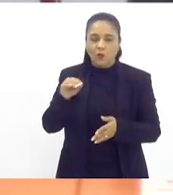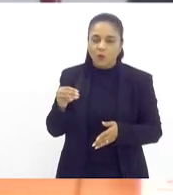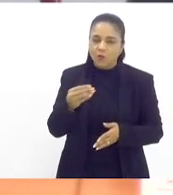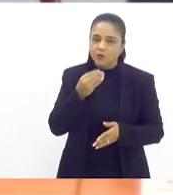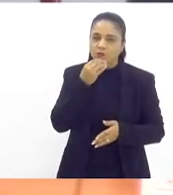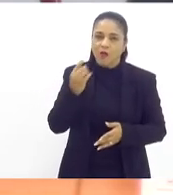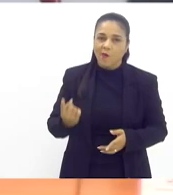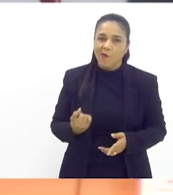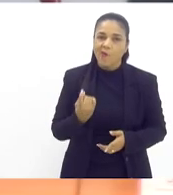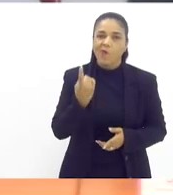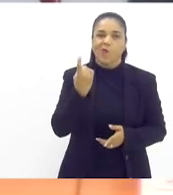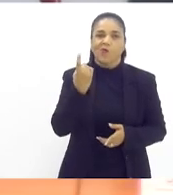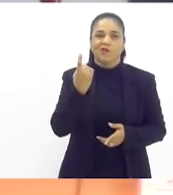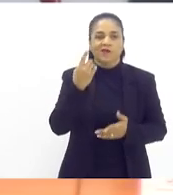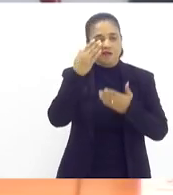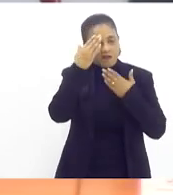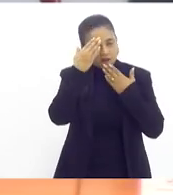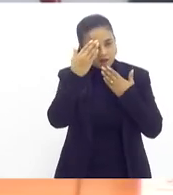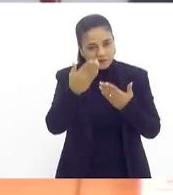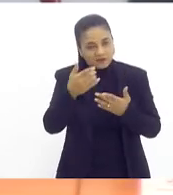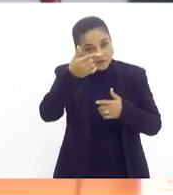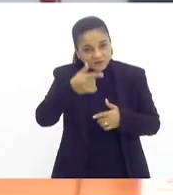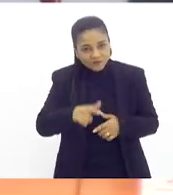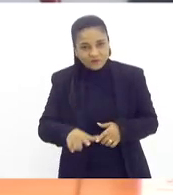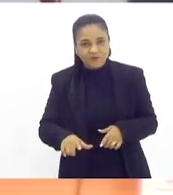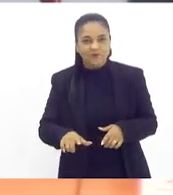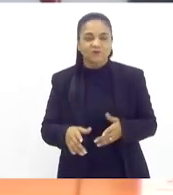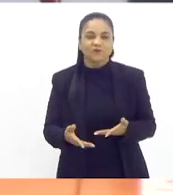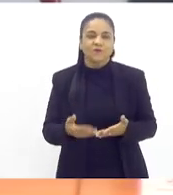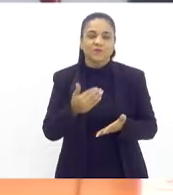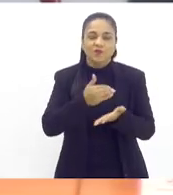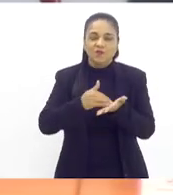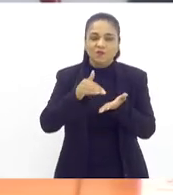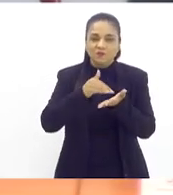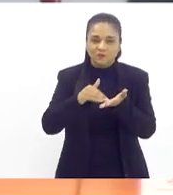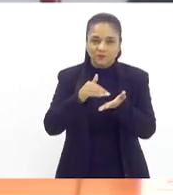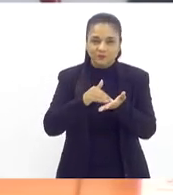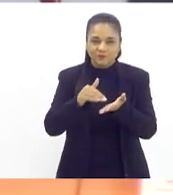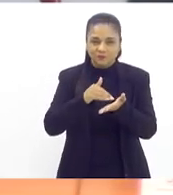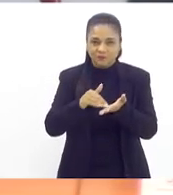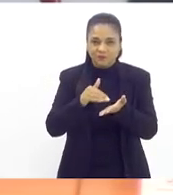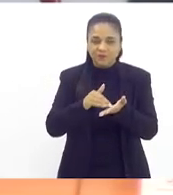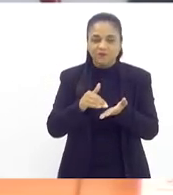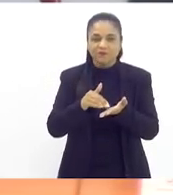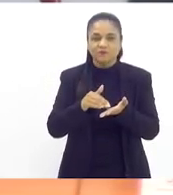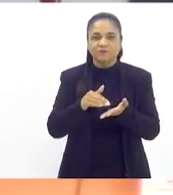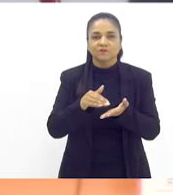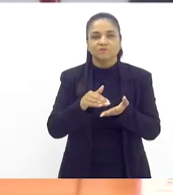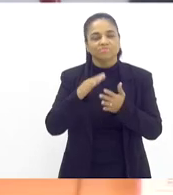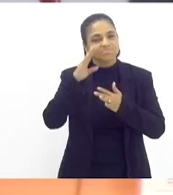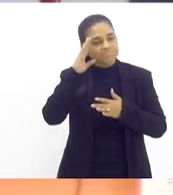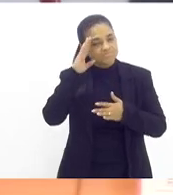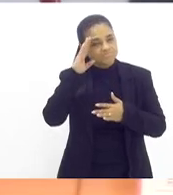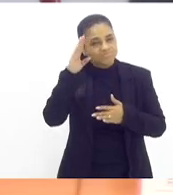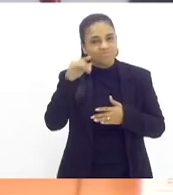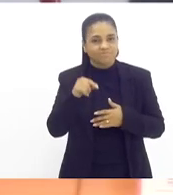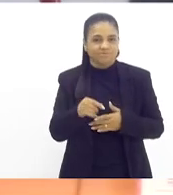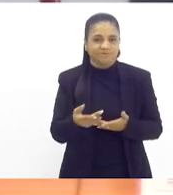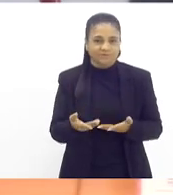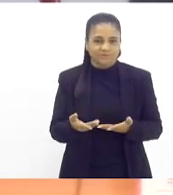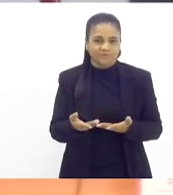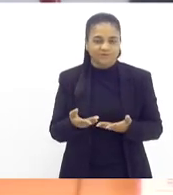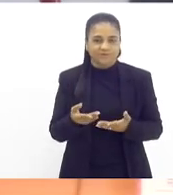e agradecer mais uma vez. Muito obrigado, né, o secretário é o principal